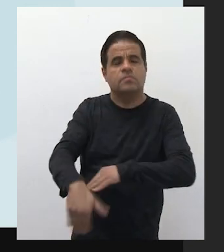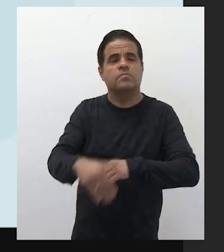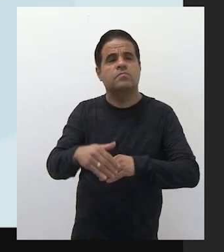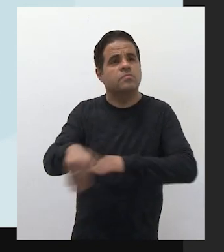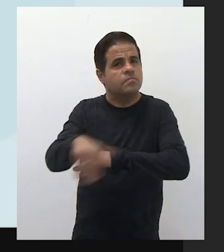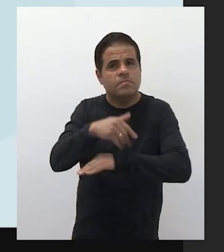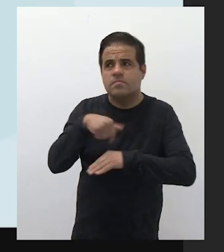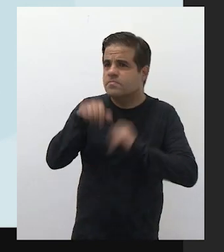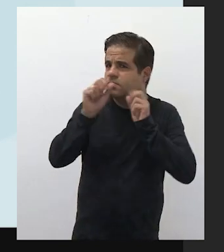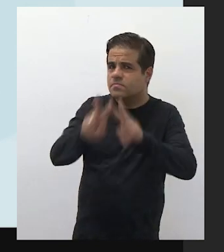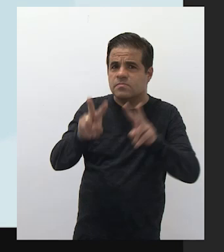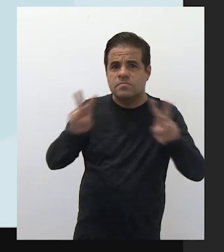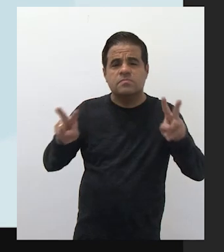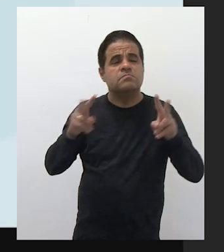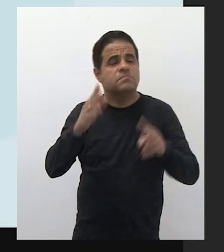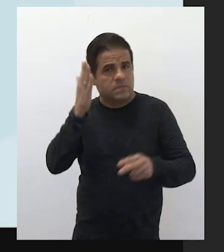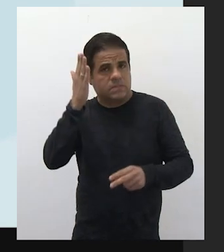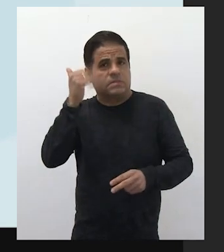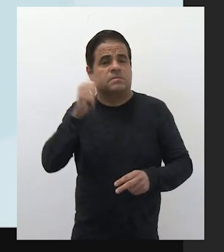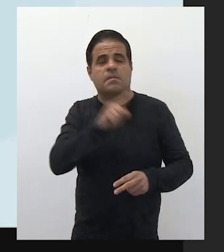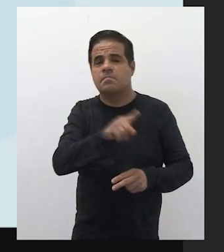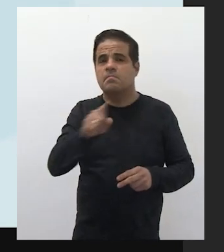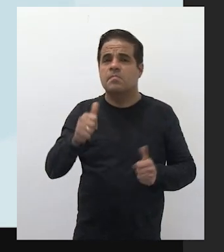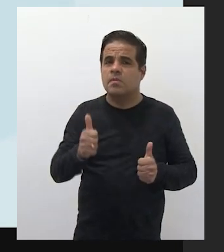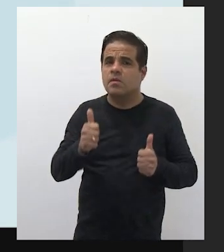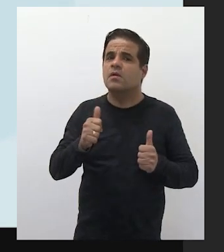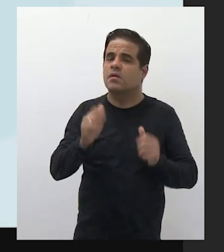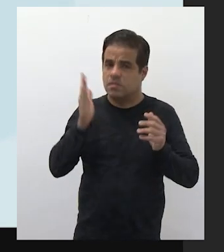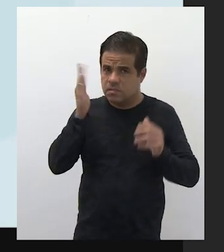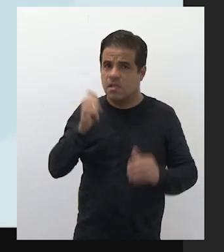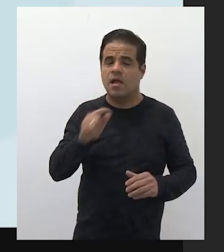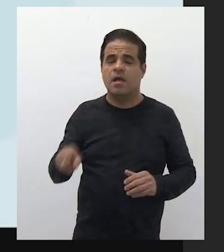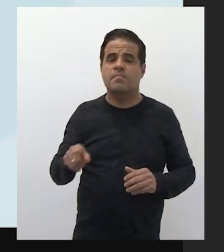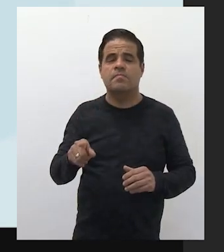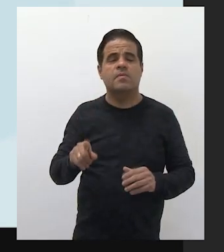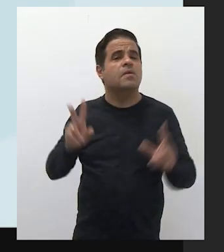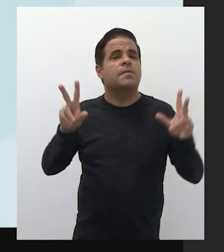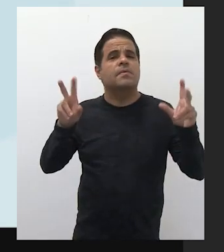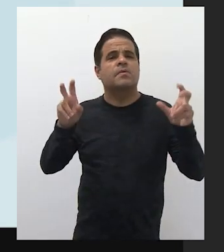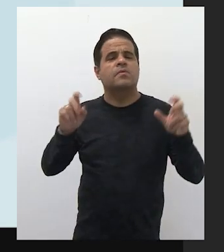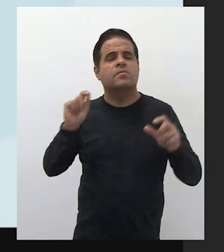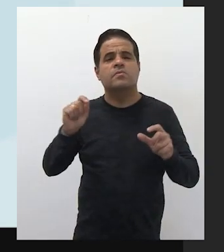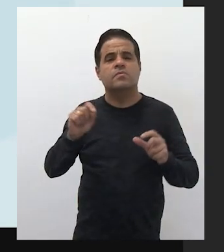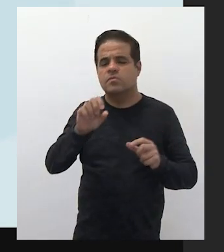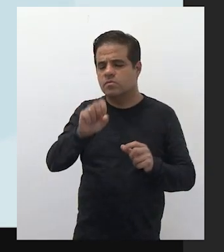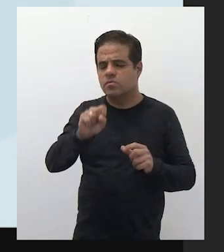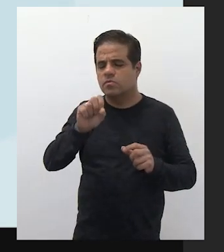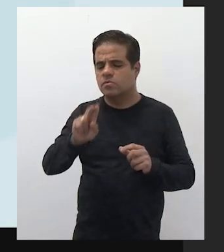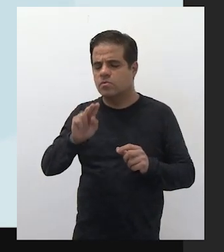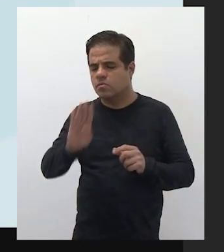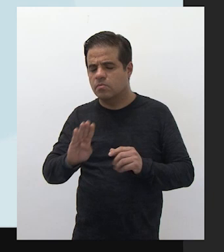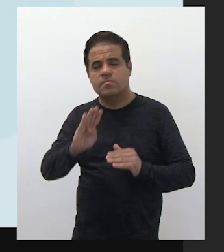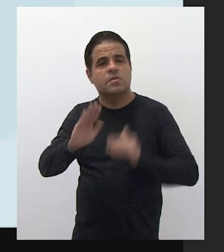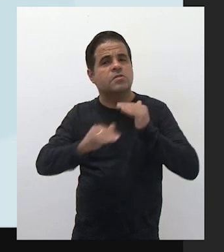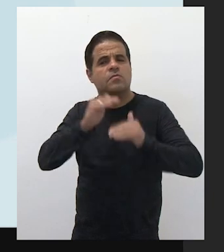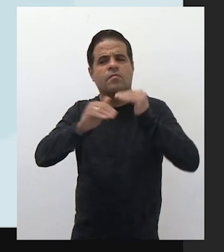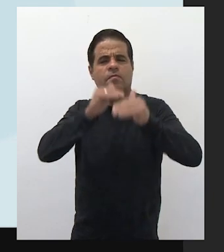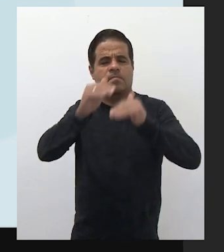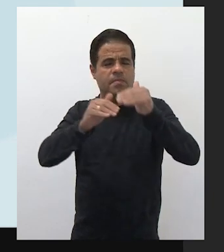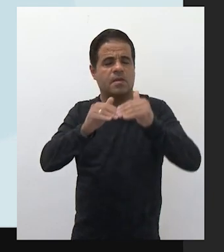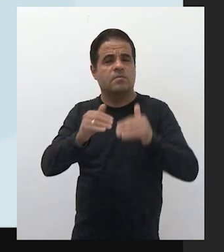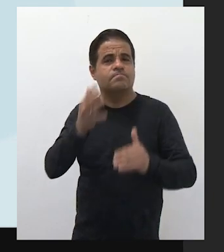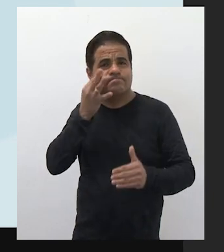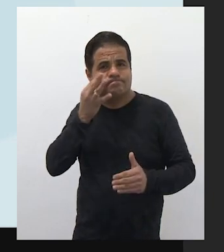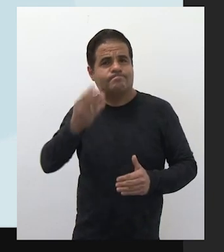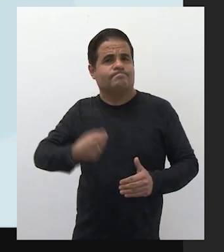Brasil, a gente já tem uma boa ideia disso, infelizmente. E a questão, pessoal, do subdesenvolvimento, ou seja, estar